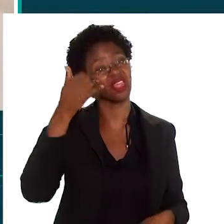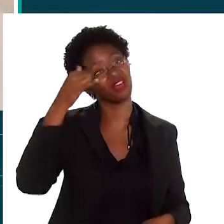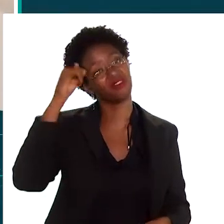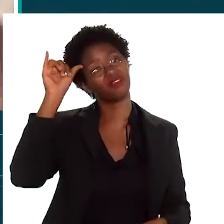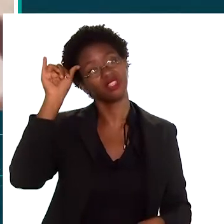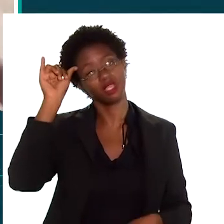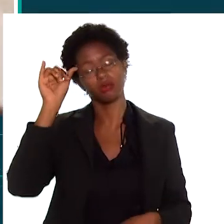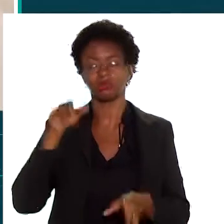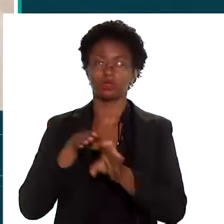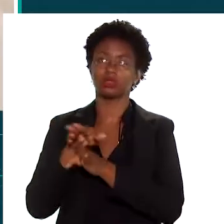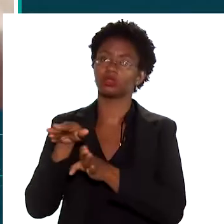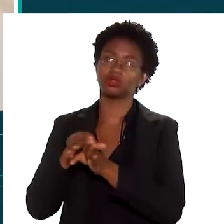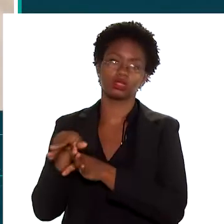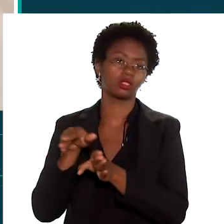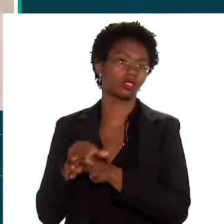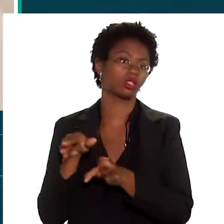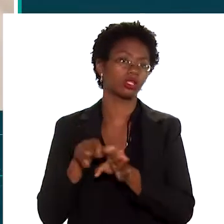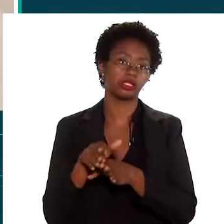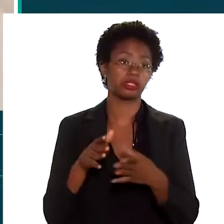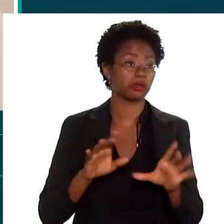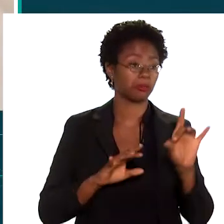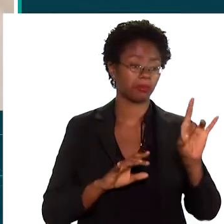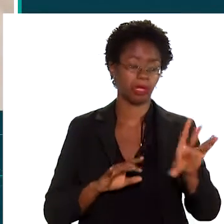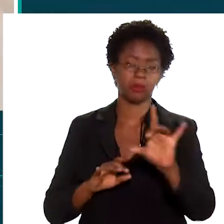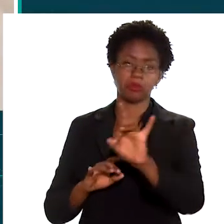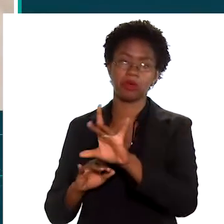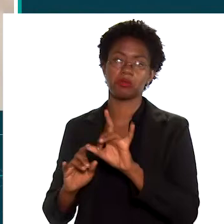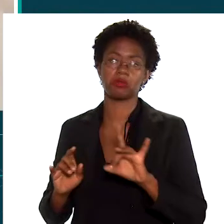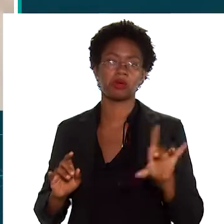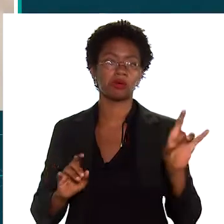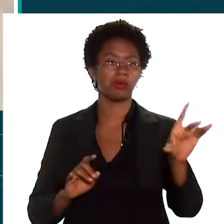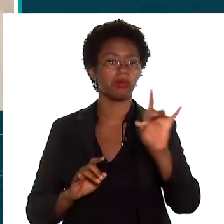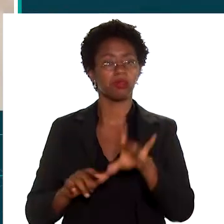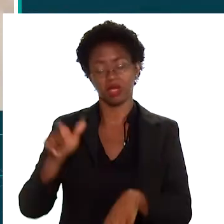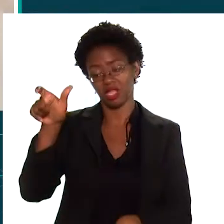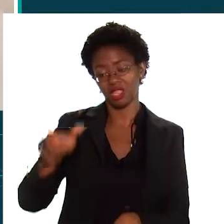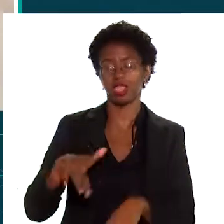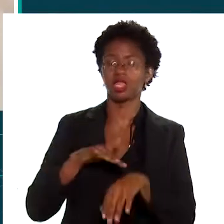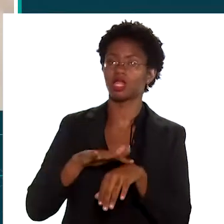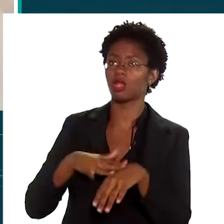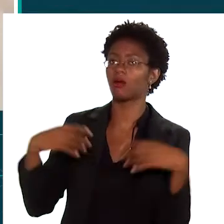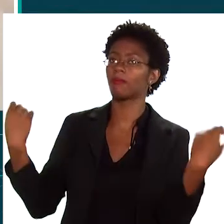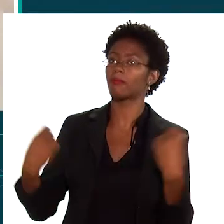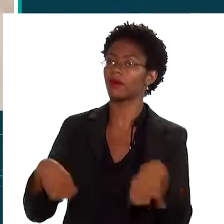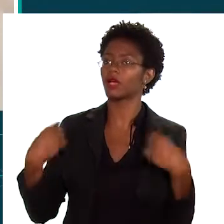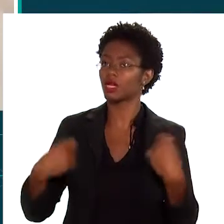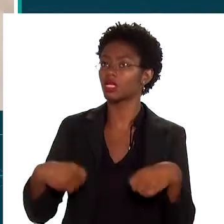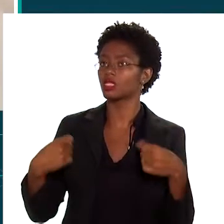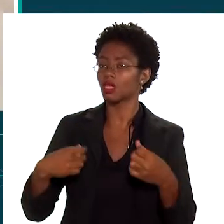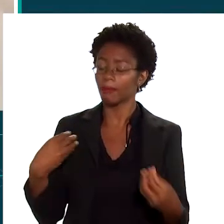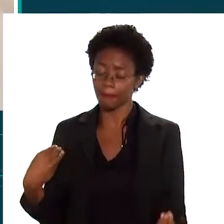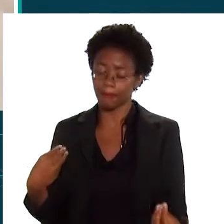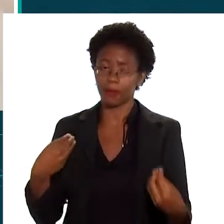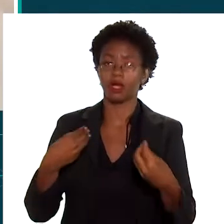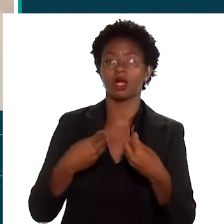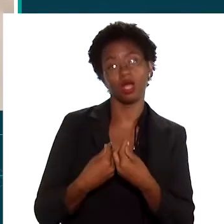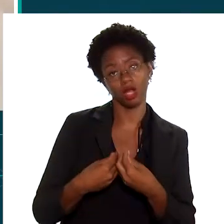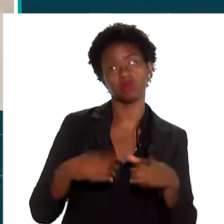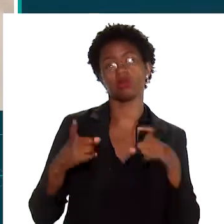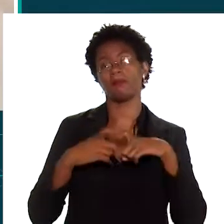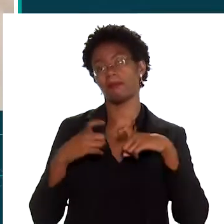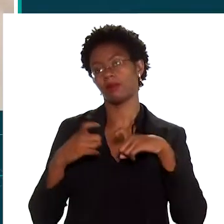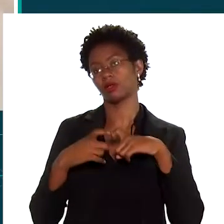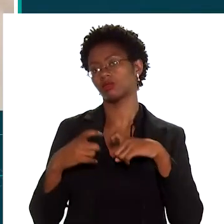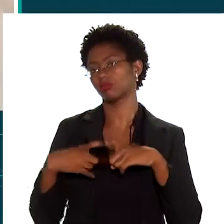tentar evitar? As orientações são muito genéricas e esse doente objetivamente precisa ficar mais próximo